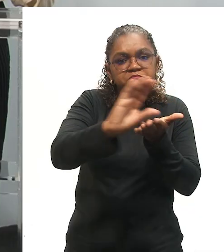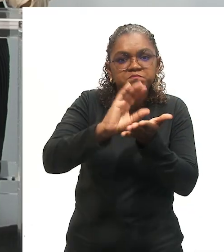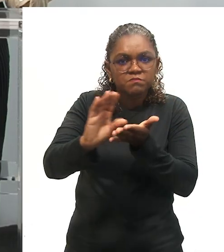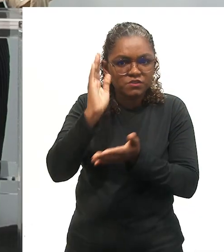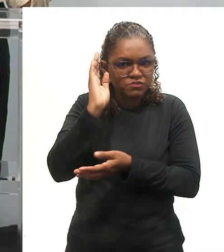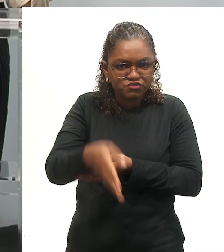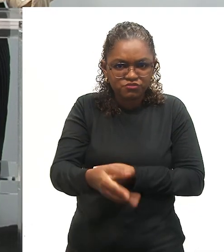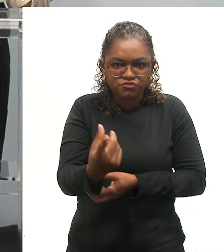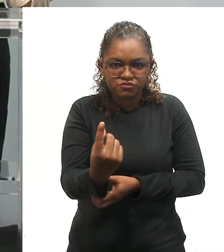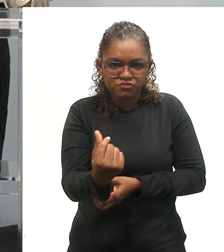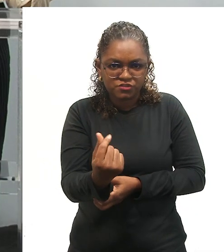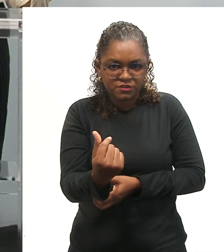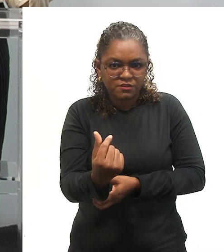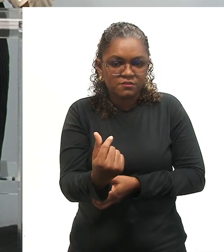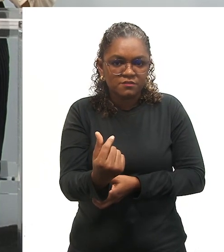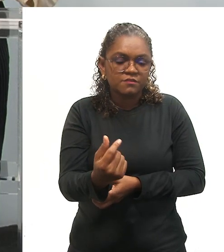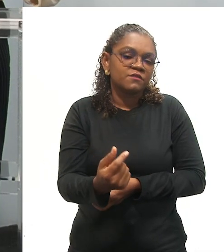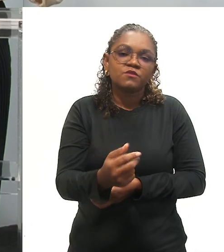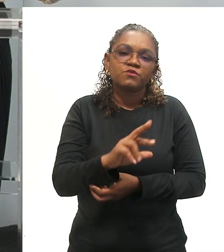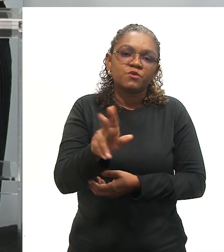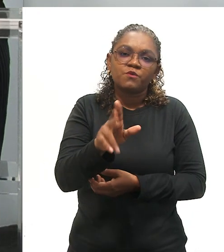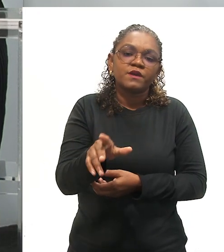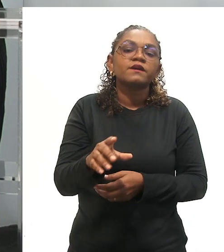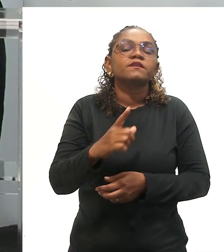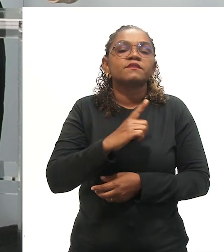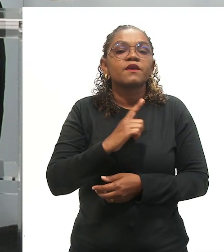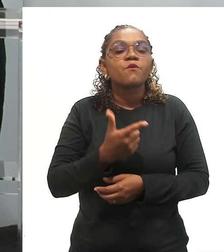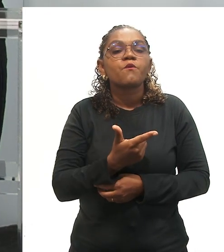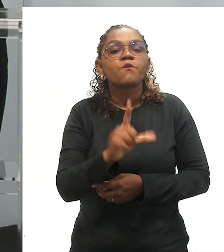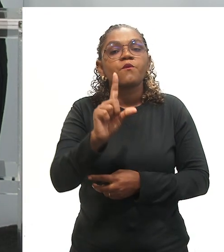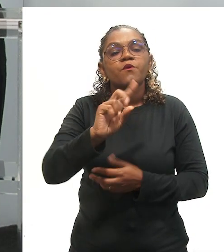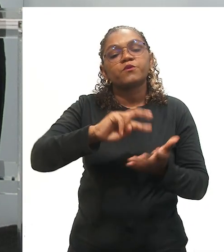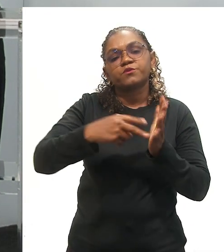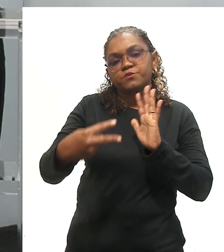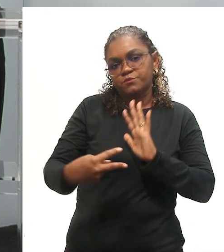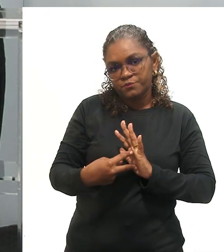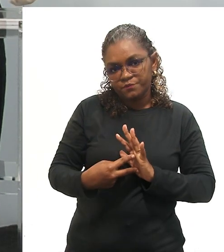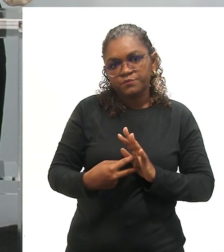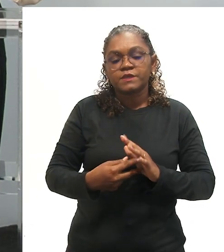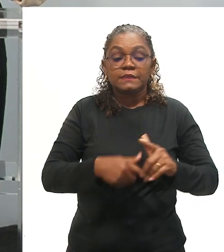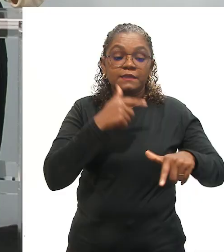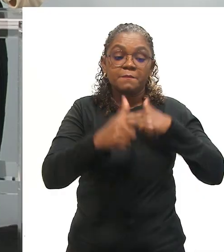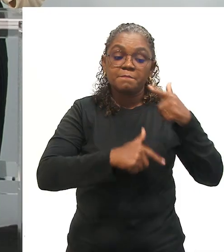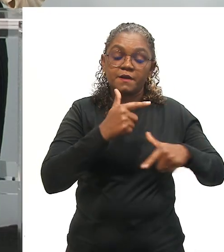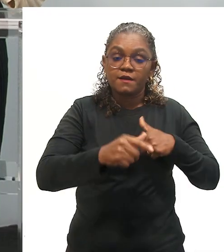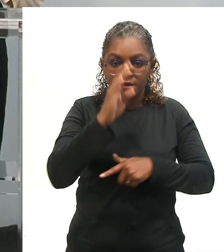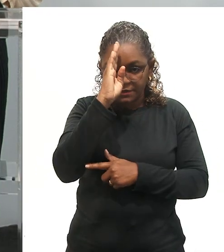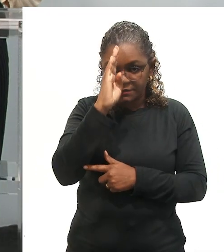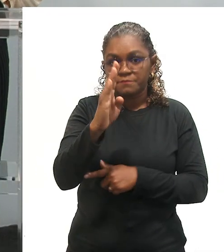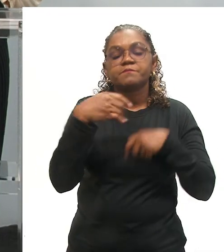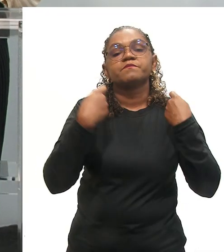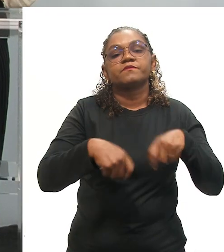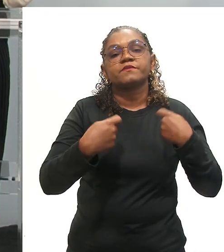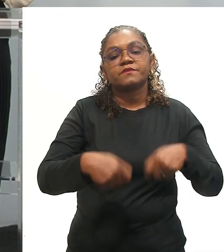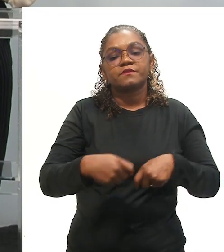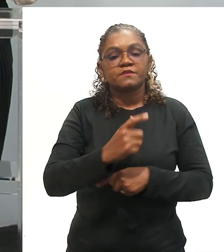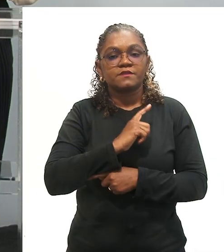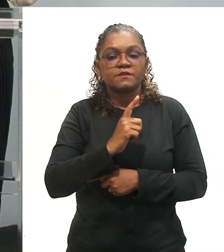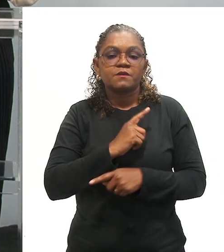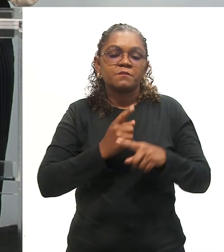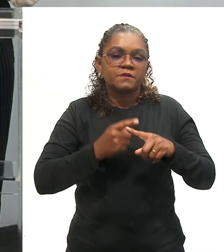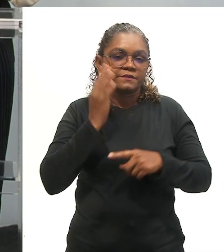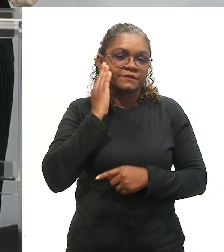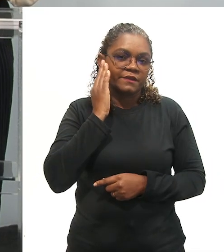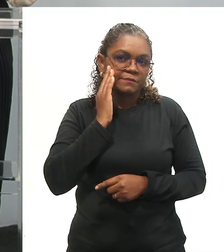de ter muito mais dinheiro circulando na economia. A gente precisa ter mais bens e mais serviços, porque no fundo, a gente tem aquela ilusão de que